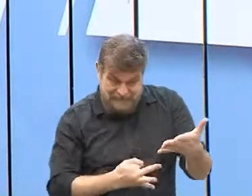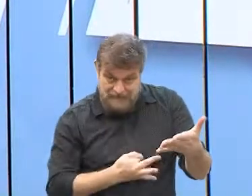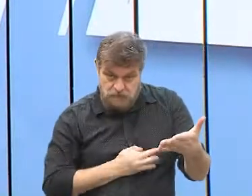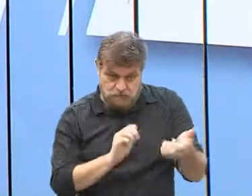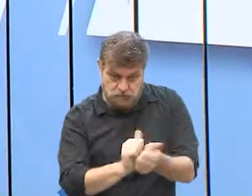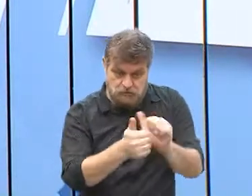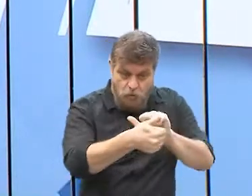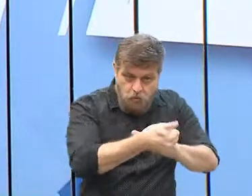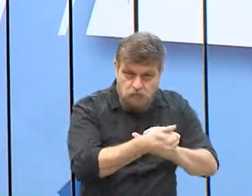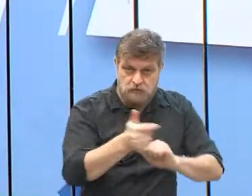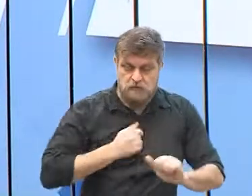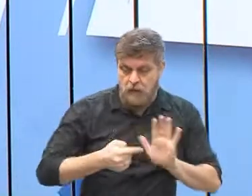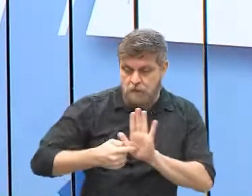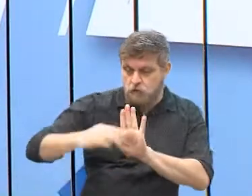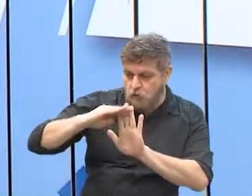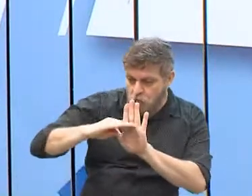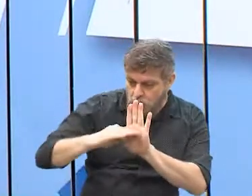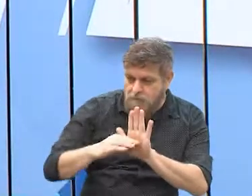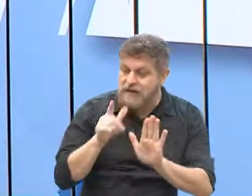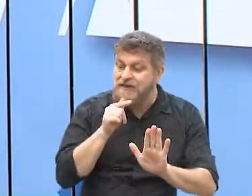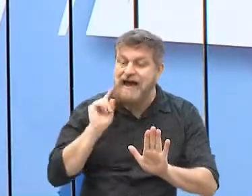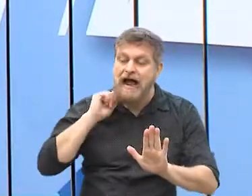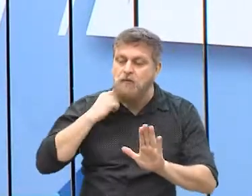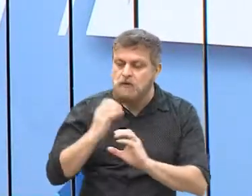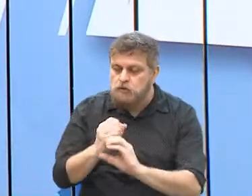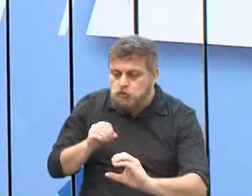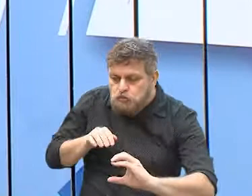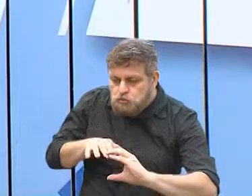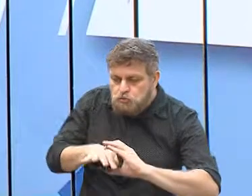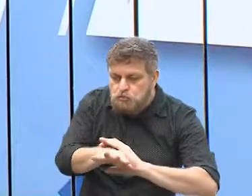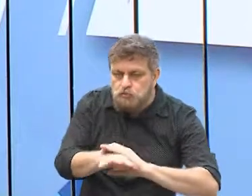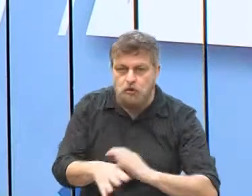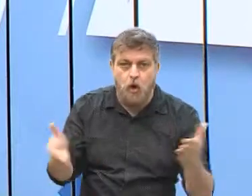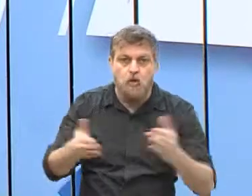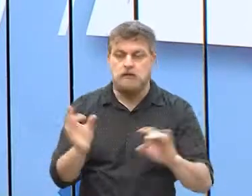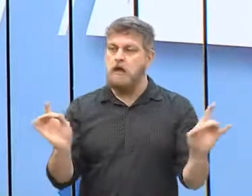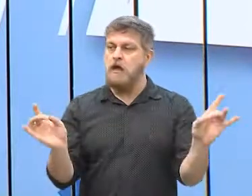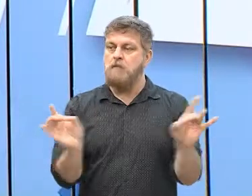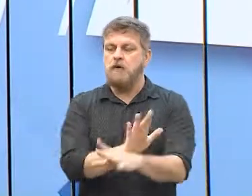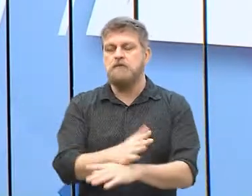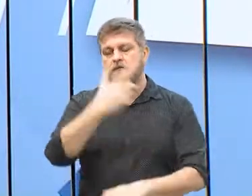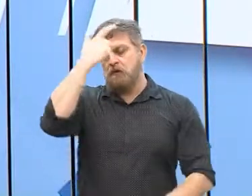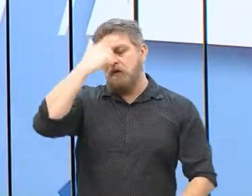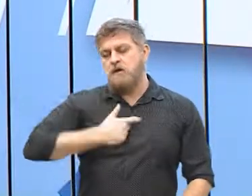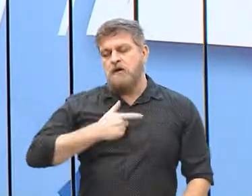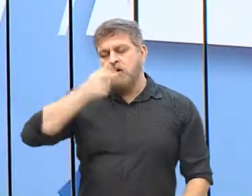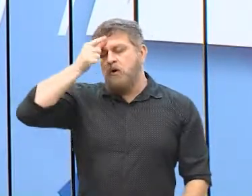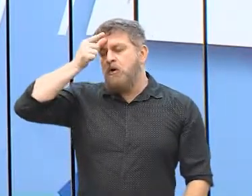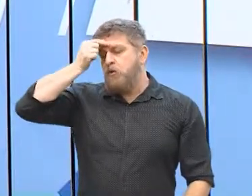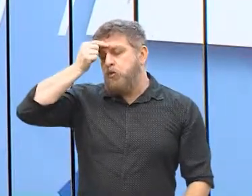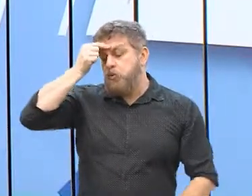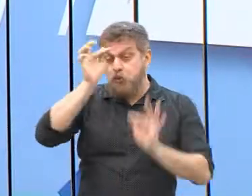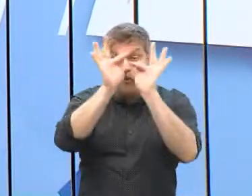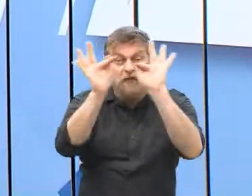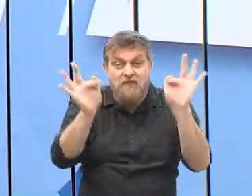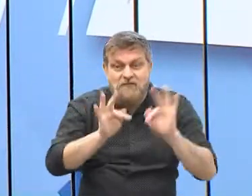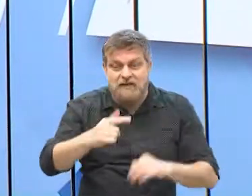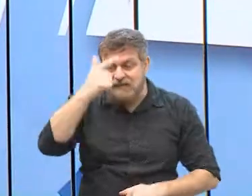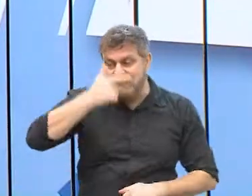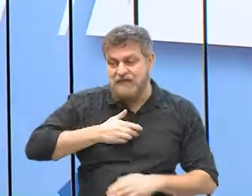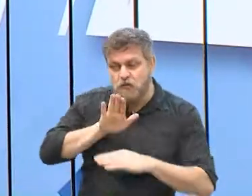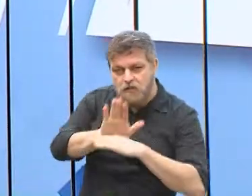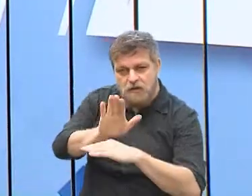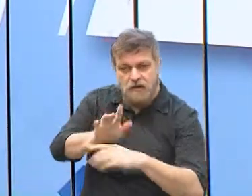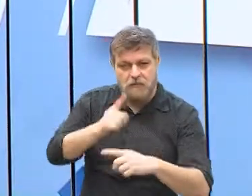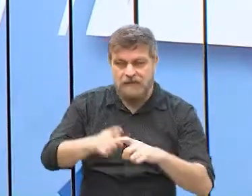plano de saneamento e está se concretizando hoje. Eu fico feliz por ter contribuído com isso e muitas pessoas talvez